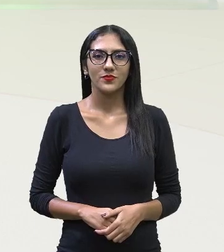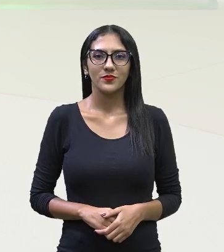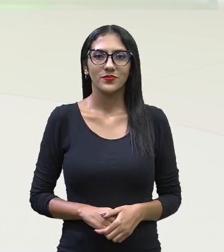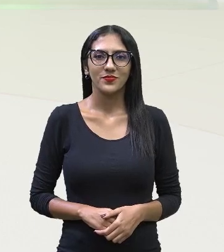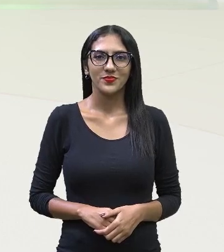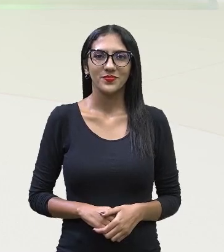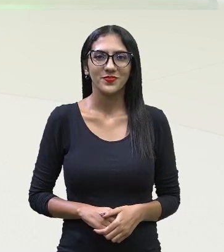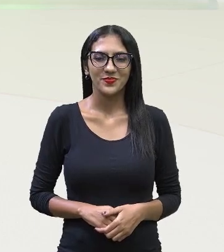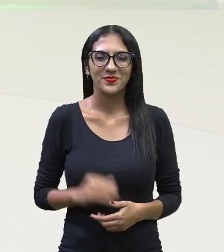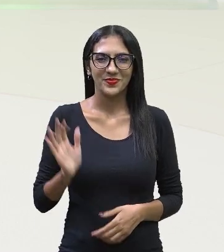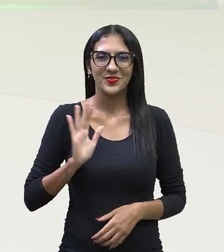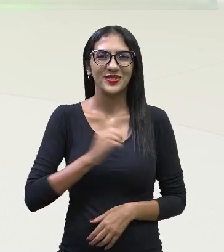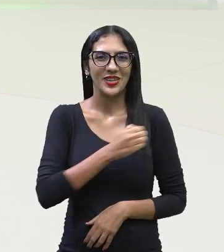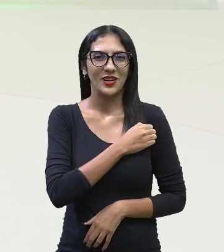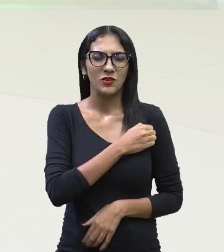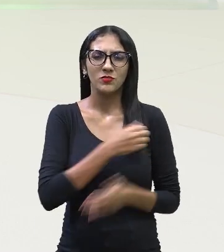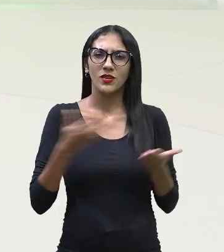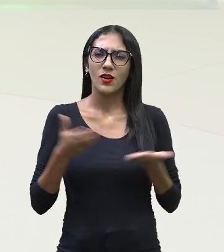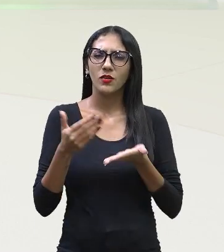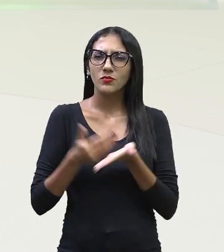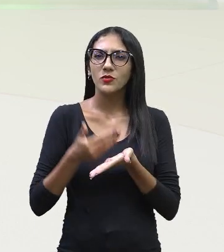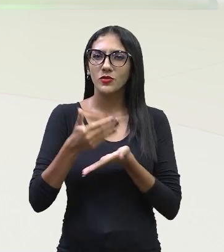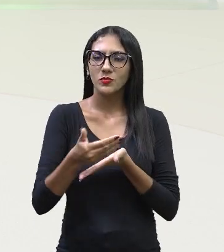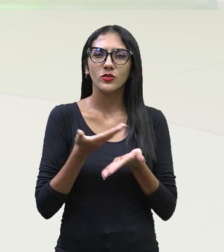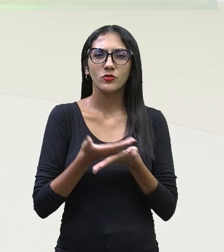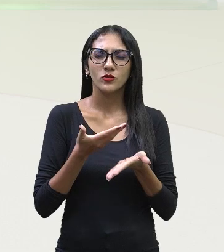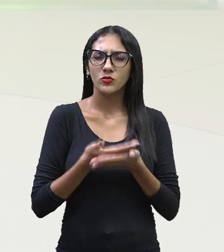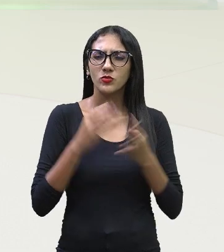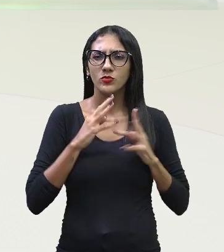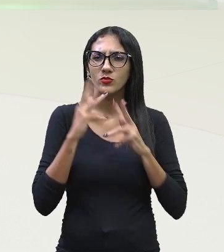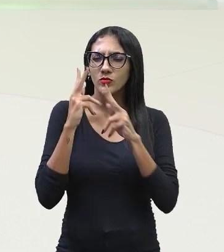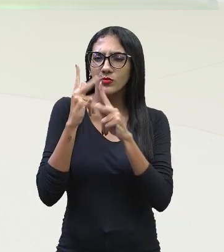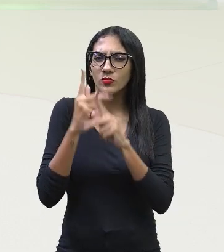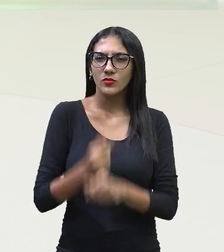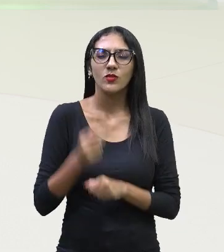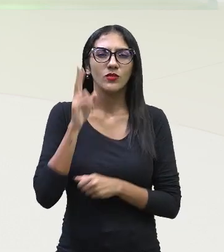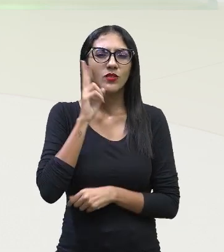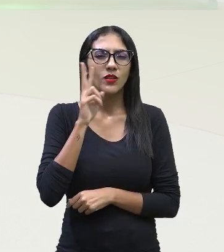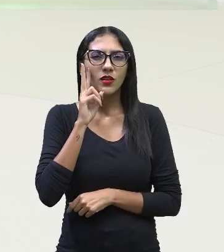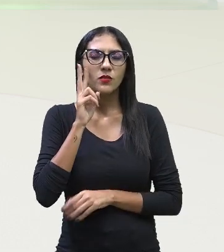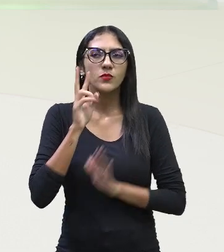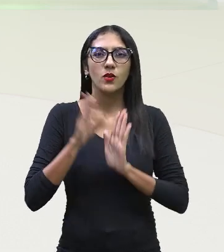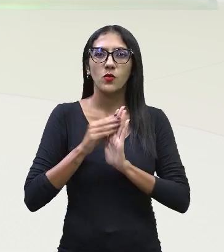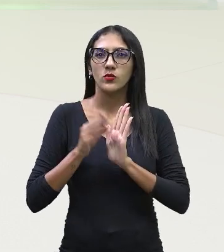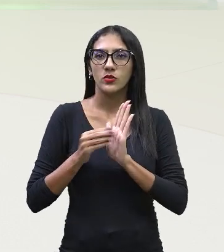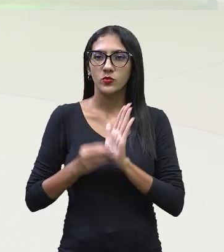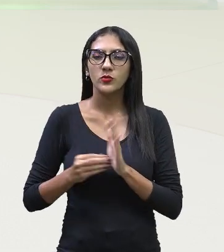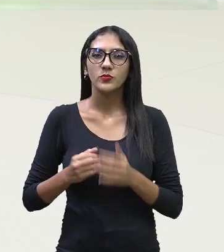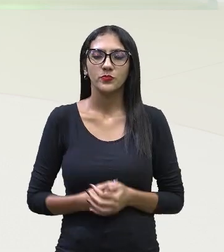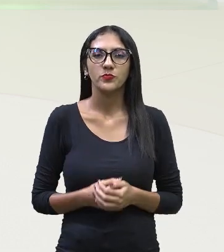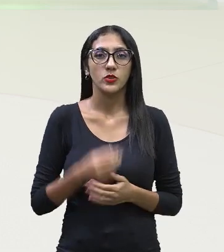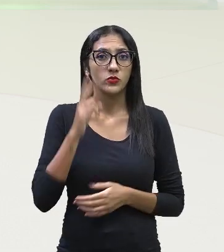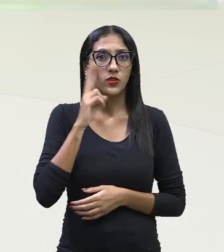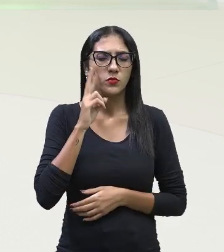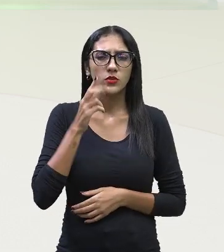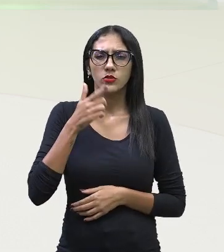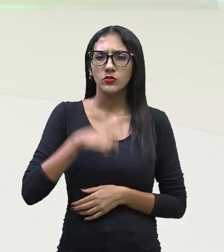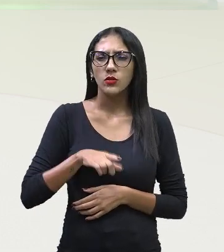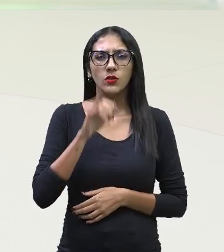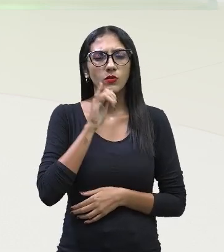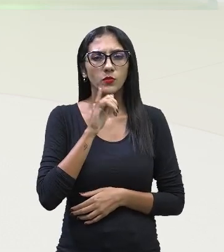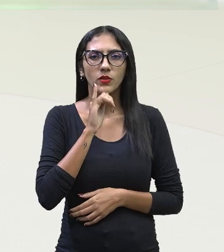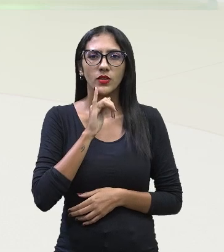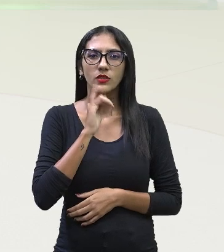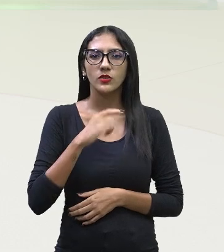Olá, queridos! Bora lá revisar todos os assuntos que foram tratados, né? A gente vai reforçar um pouquinho, por